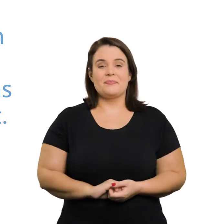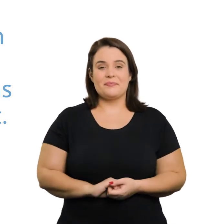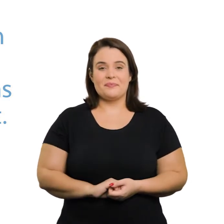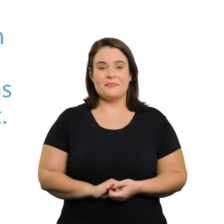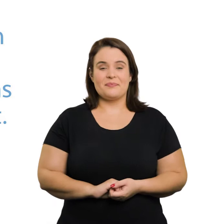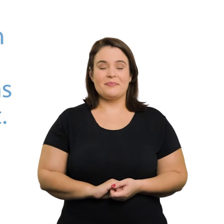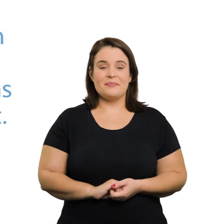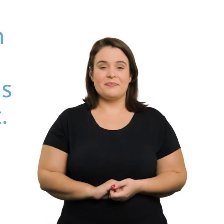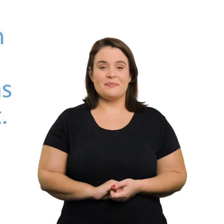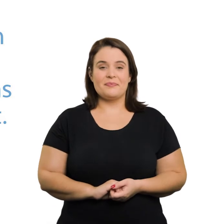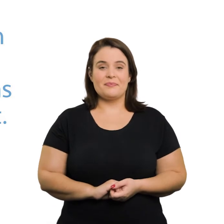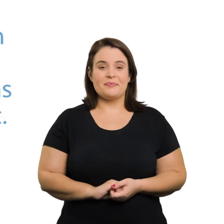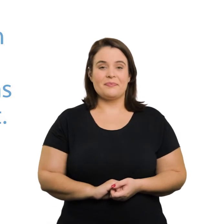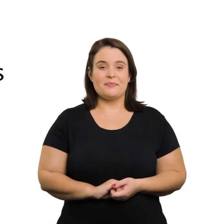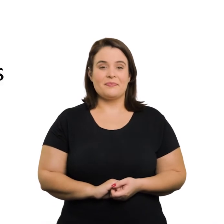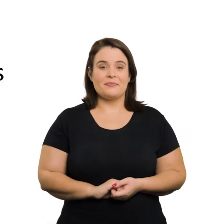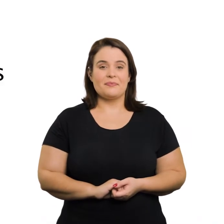55, de 2015.